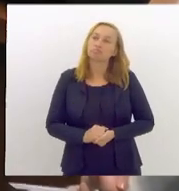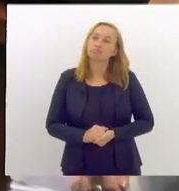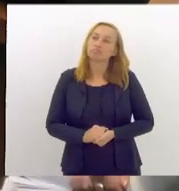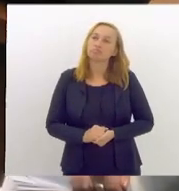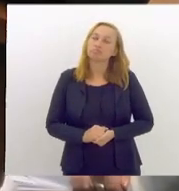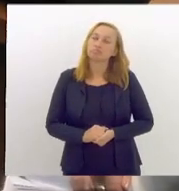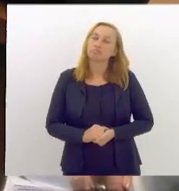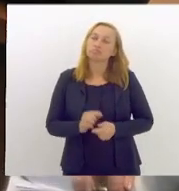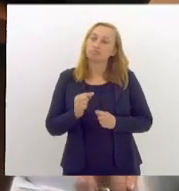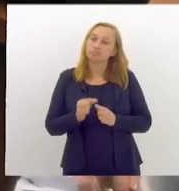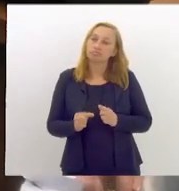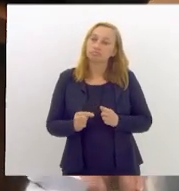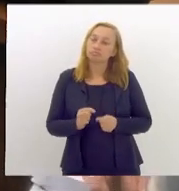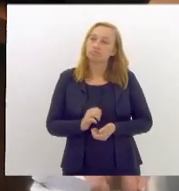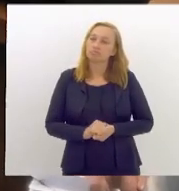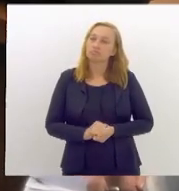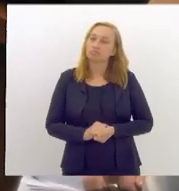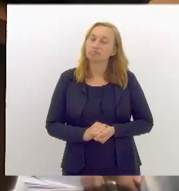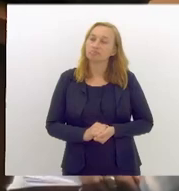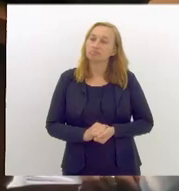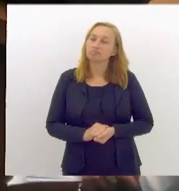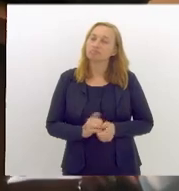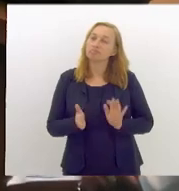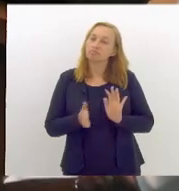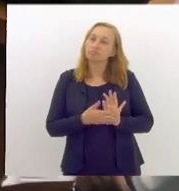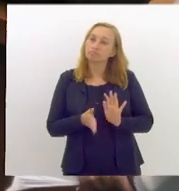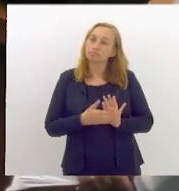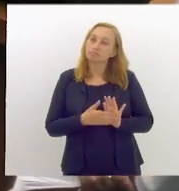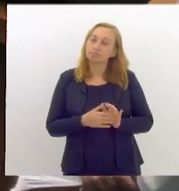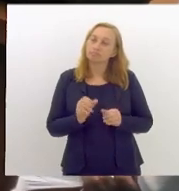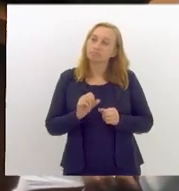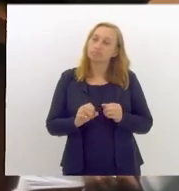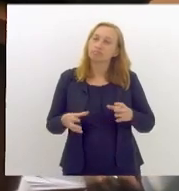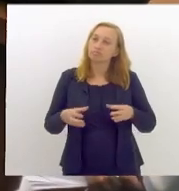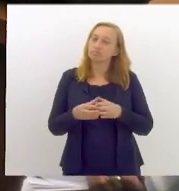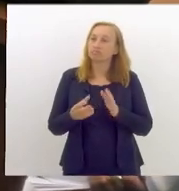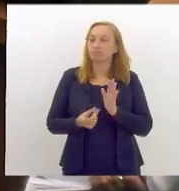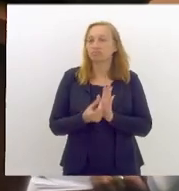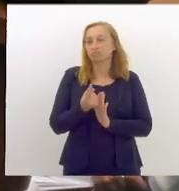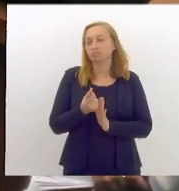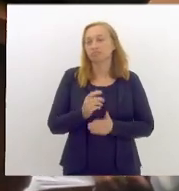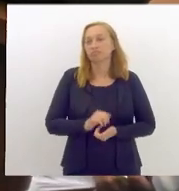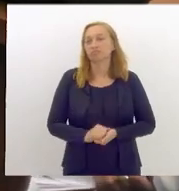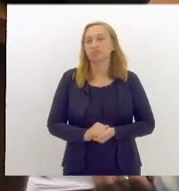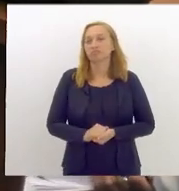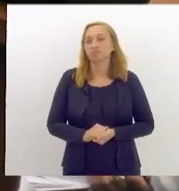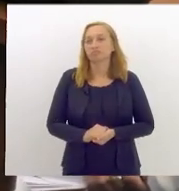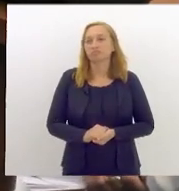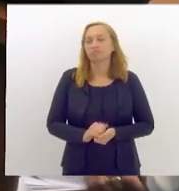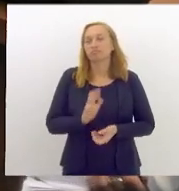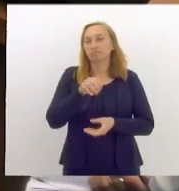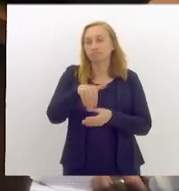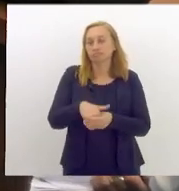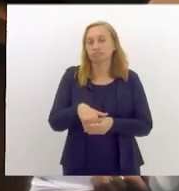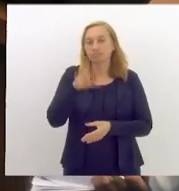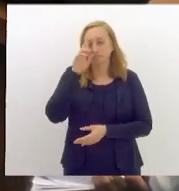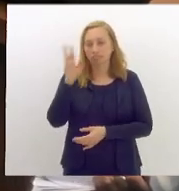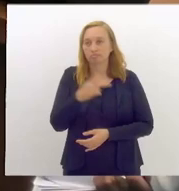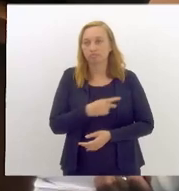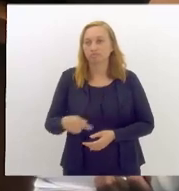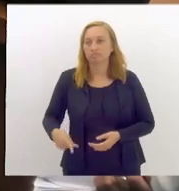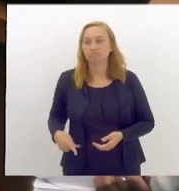um terço da proposta que fez a comissão de orçamento e foi a votação senhor